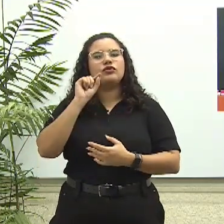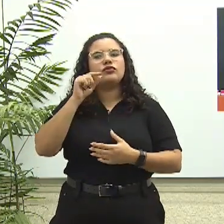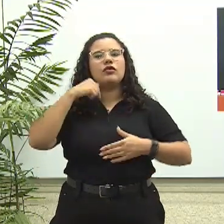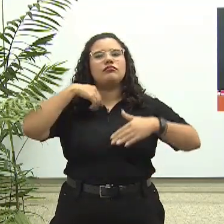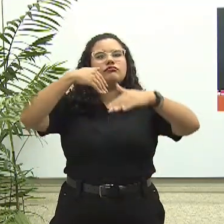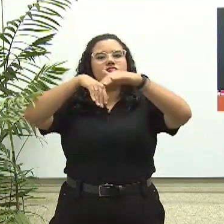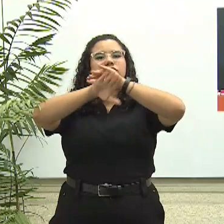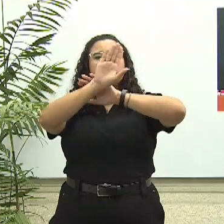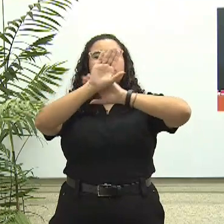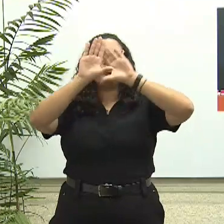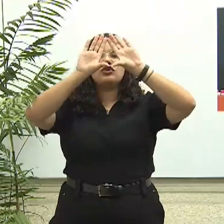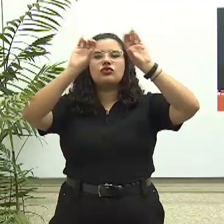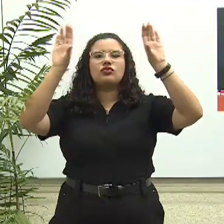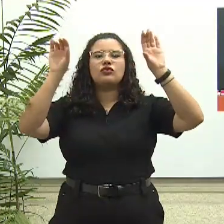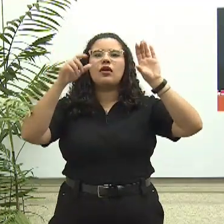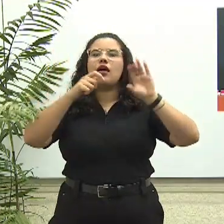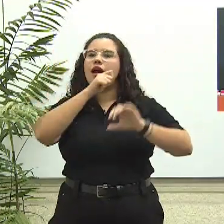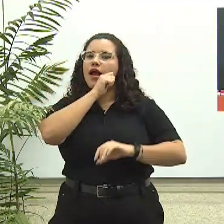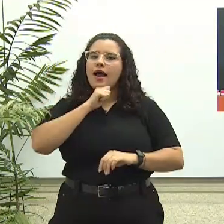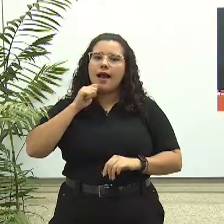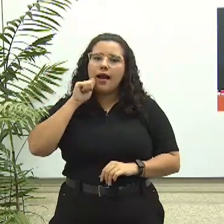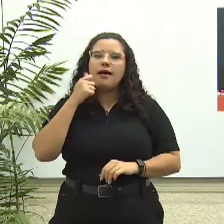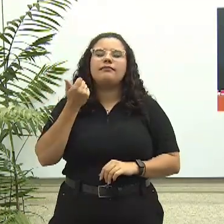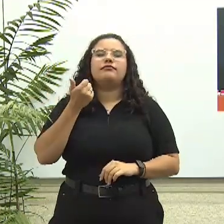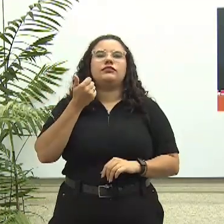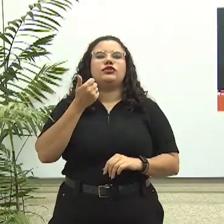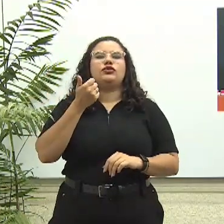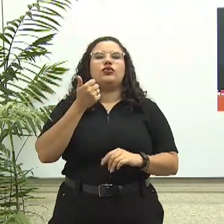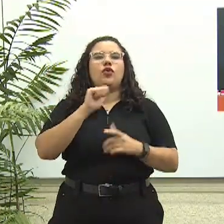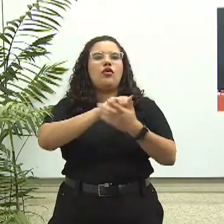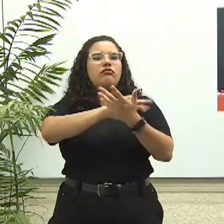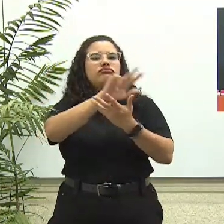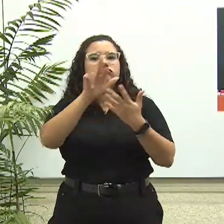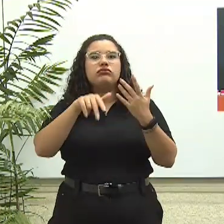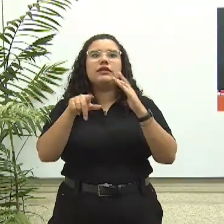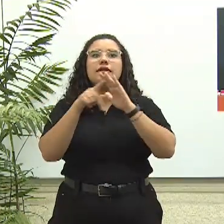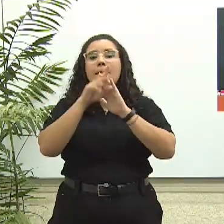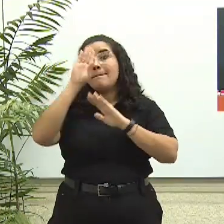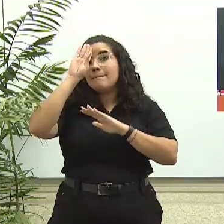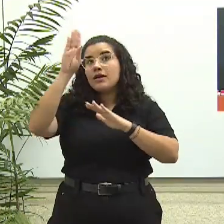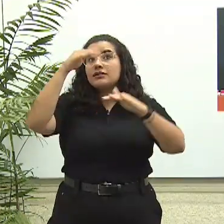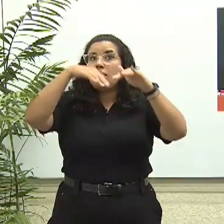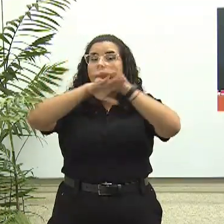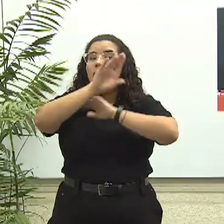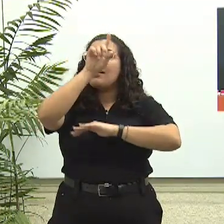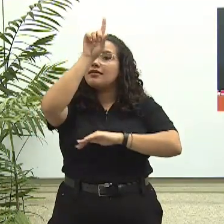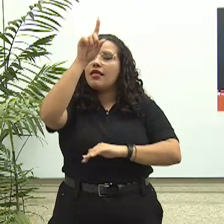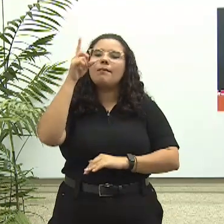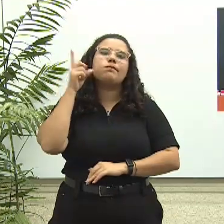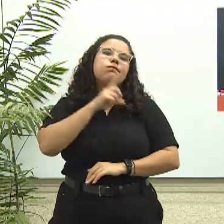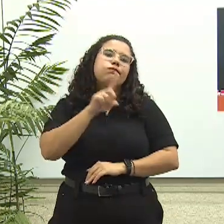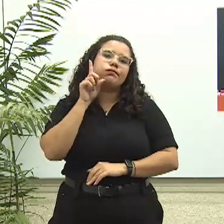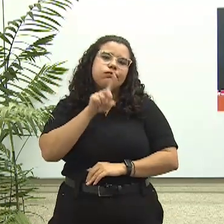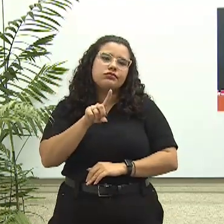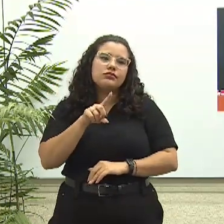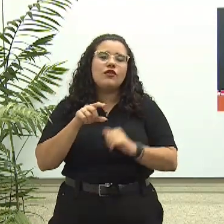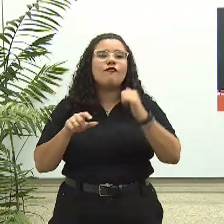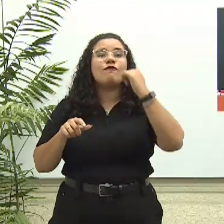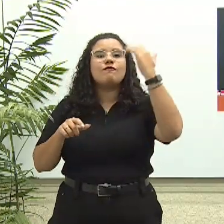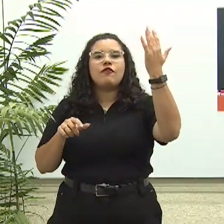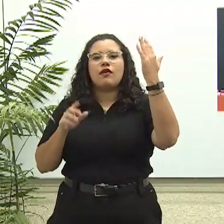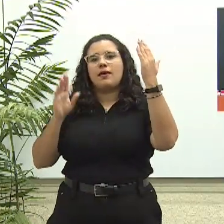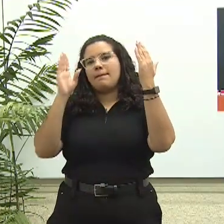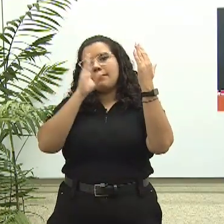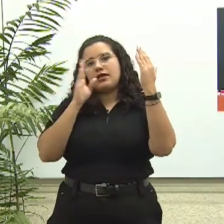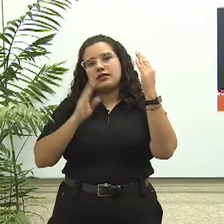na Amazon nas bigtec e nos Estados Unidos Por exemplo fora do Brasil fora da